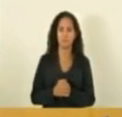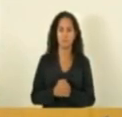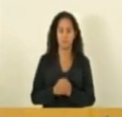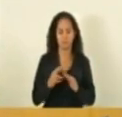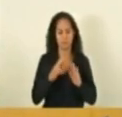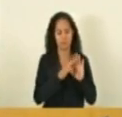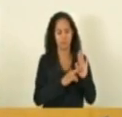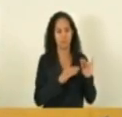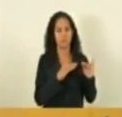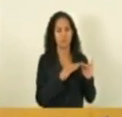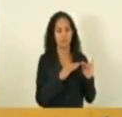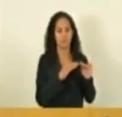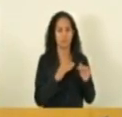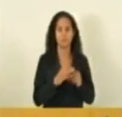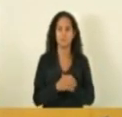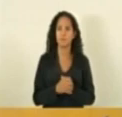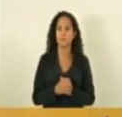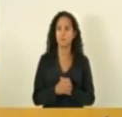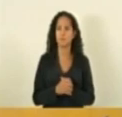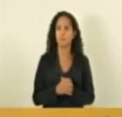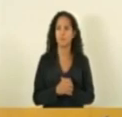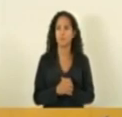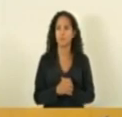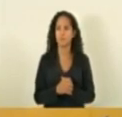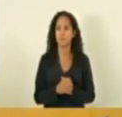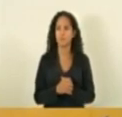Com o relator, deputado